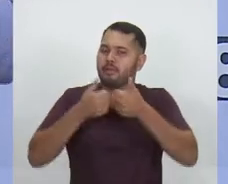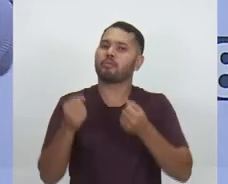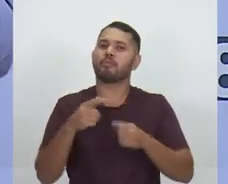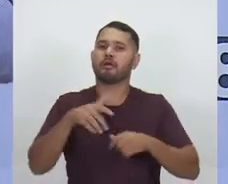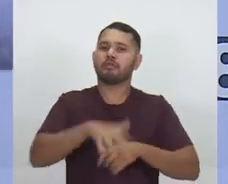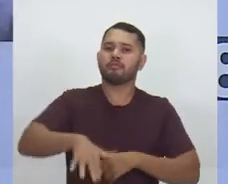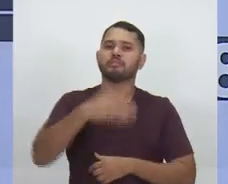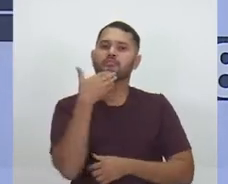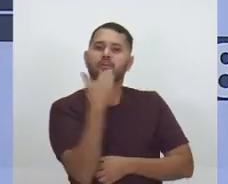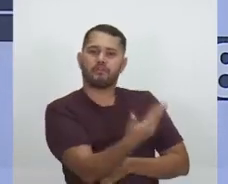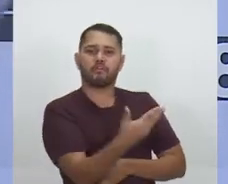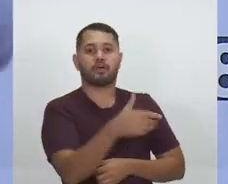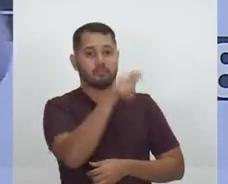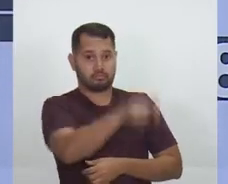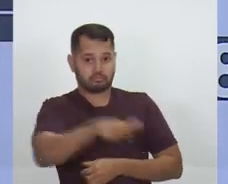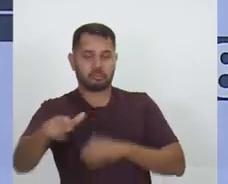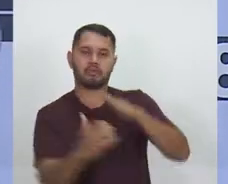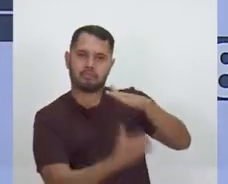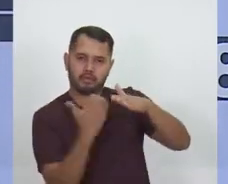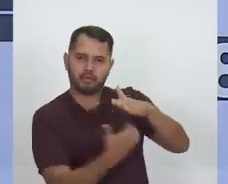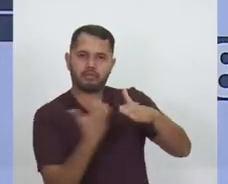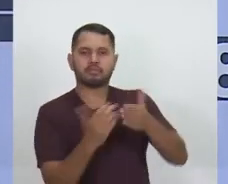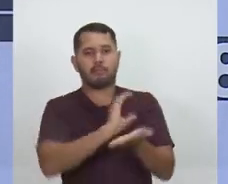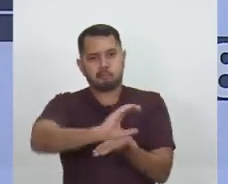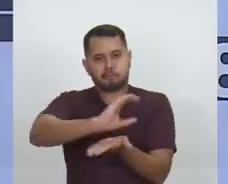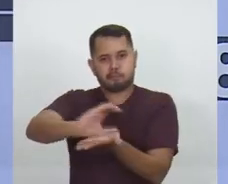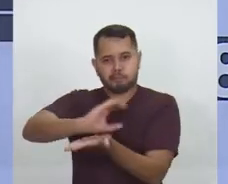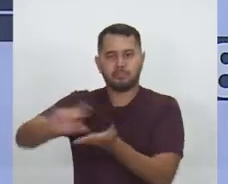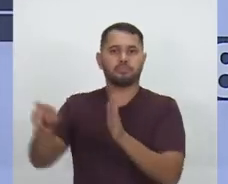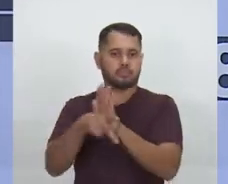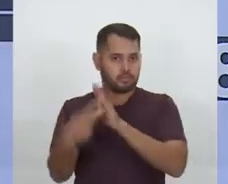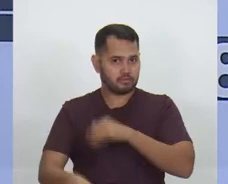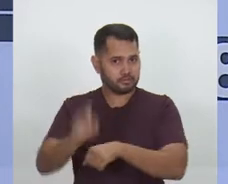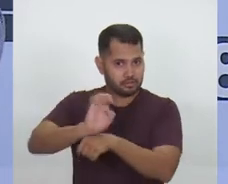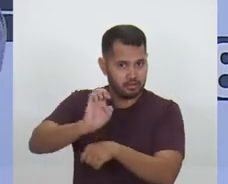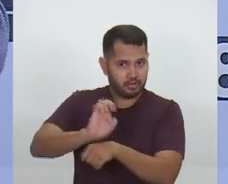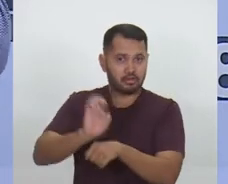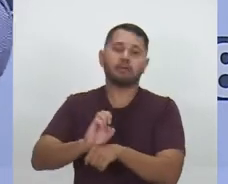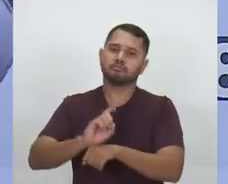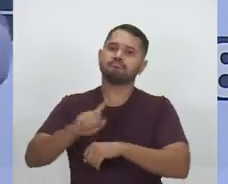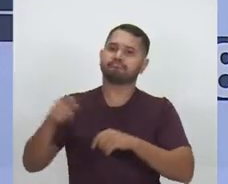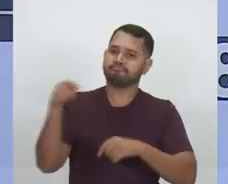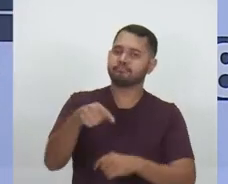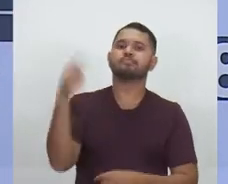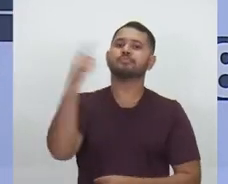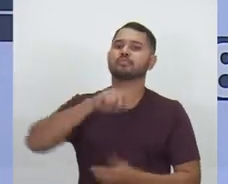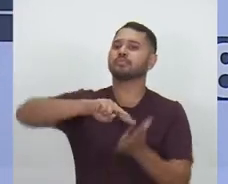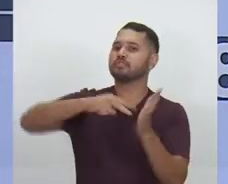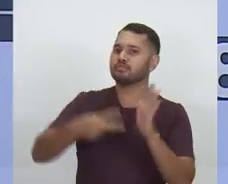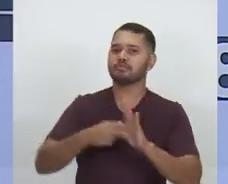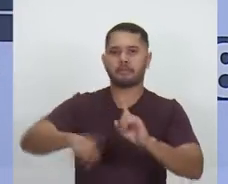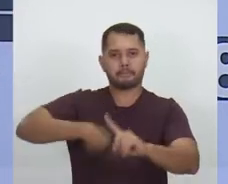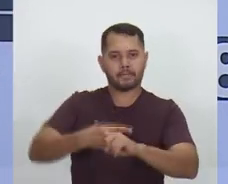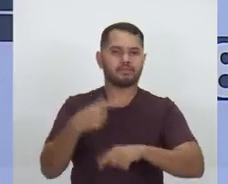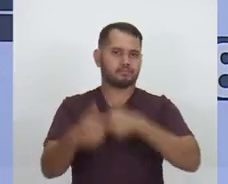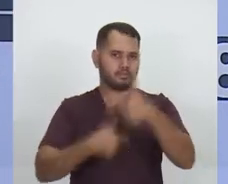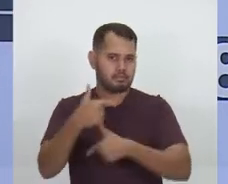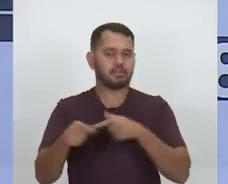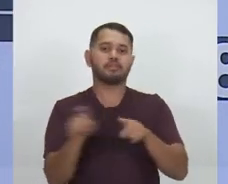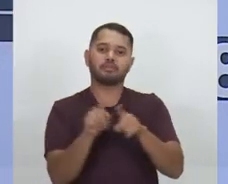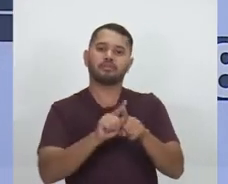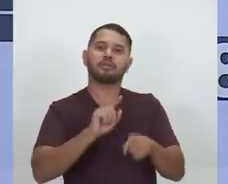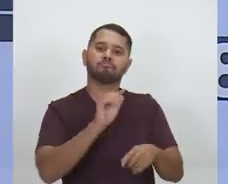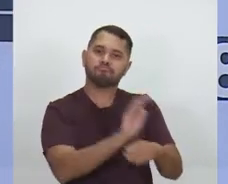para que as empresas possam investir mais no estado do amazonas gerando assim mais oportunidades para